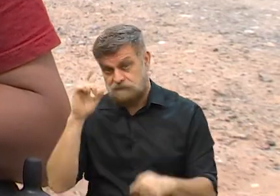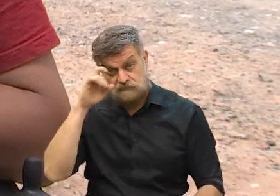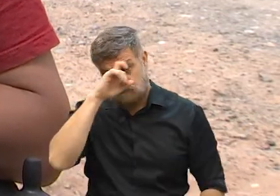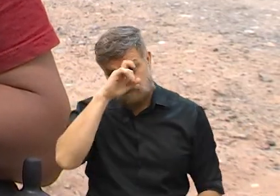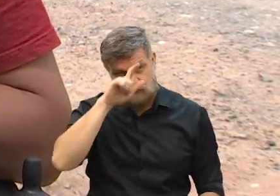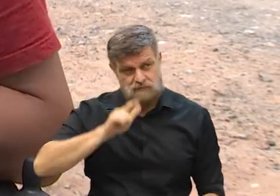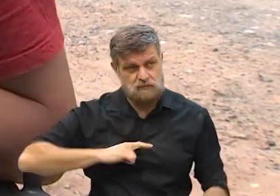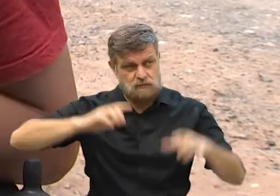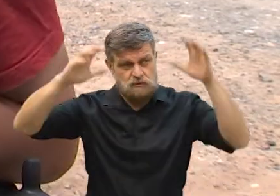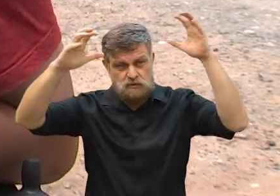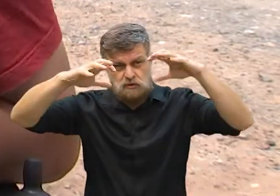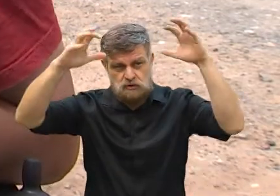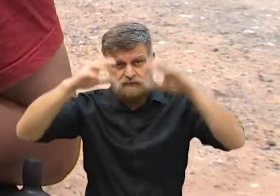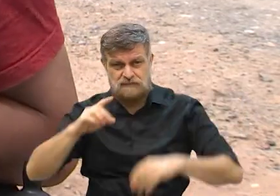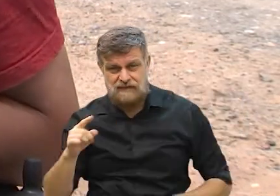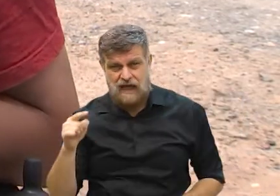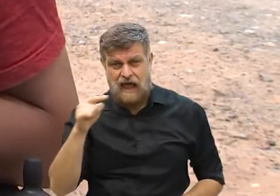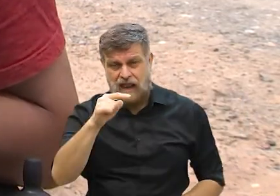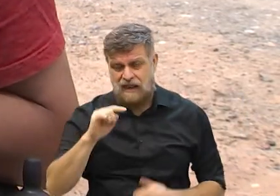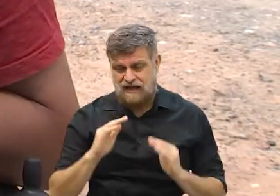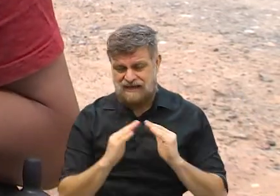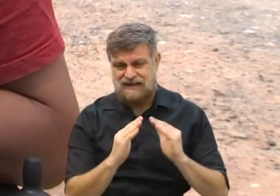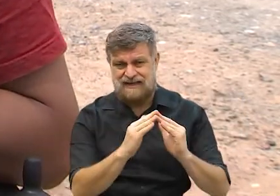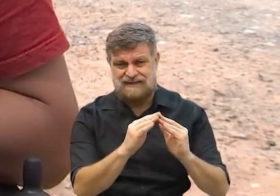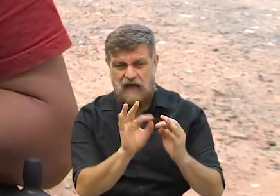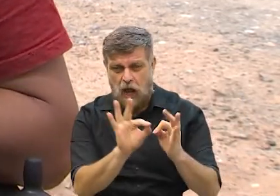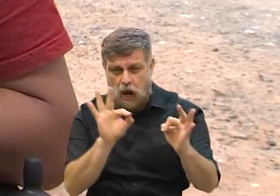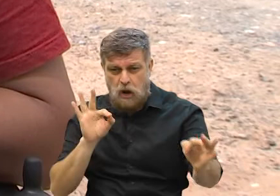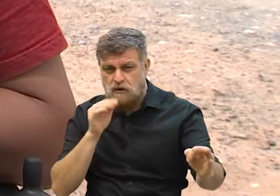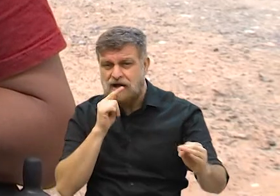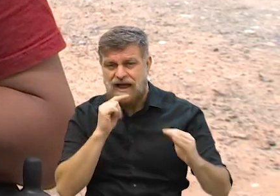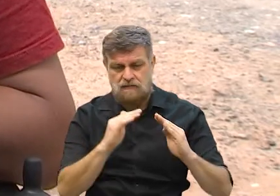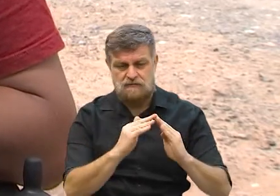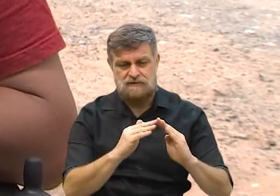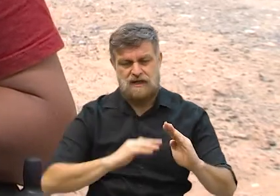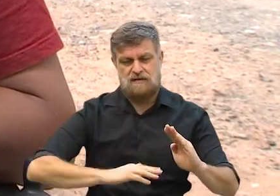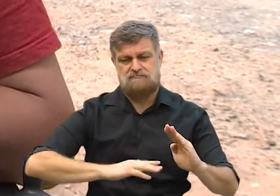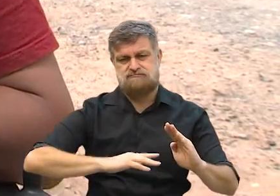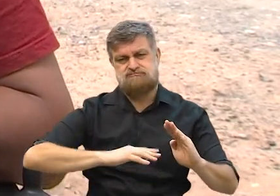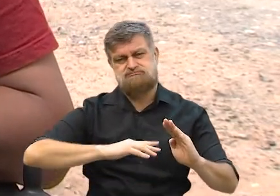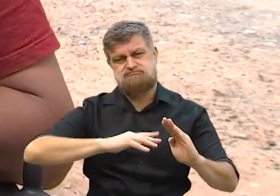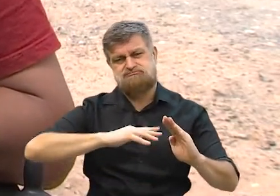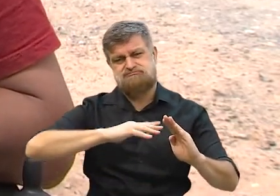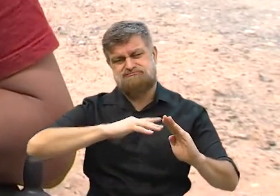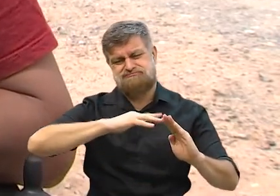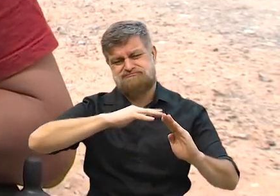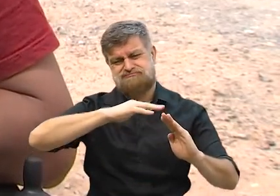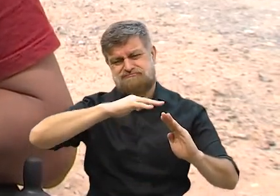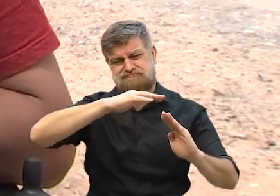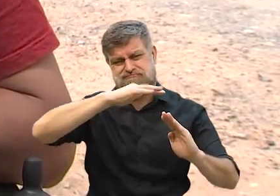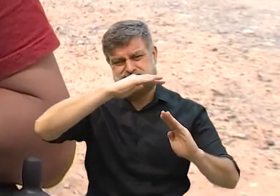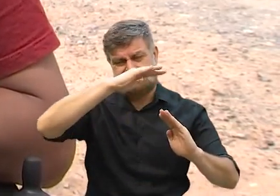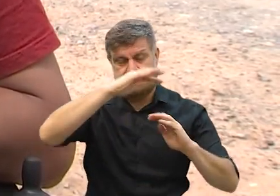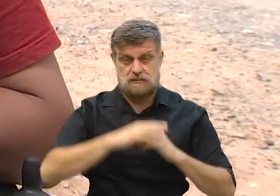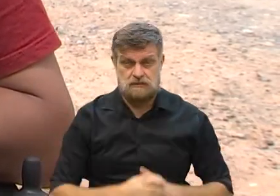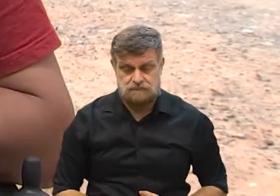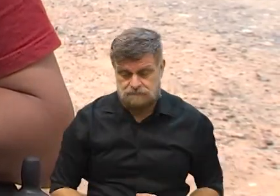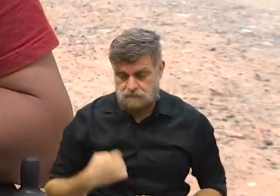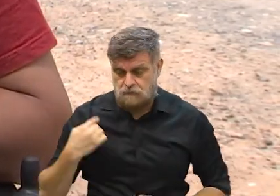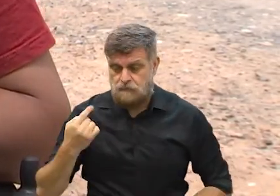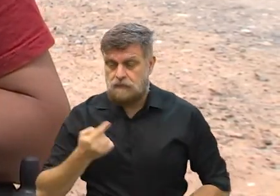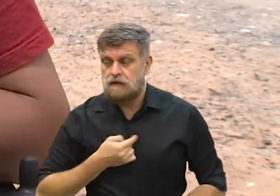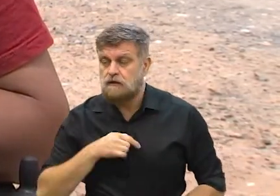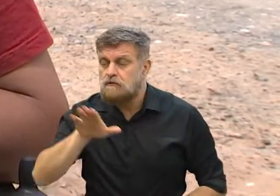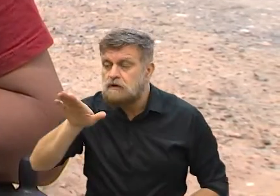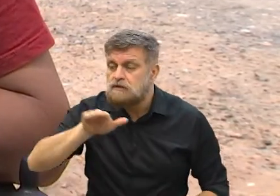E quando chovia, tinha algumas casas que ficam lá na parte de baixo que estavam sendo inundadas pela lama e pela água. Então a